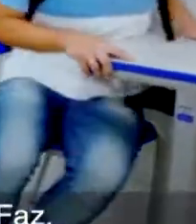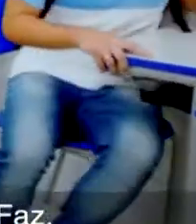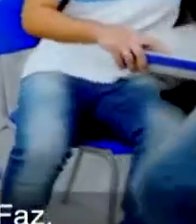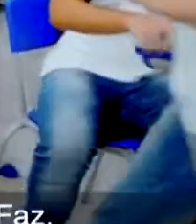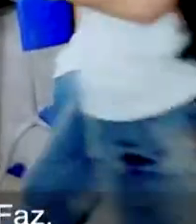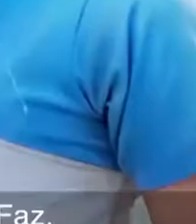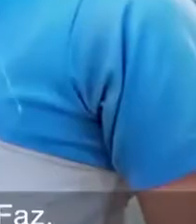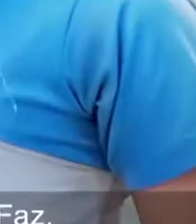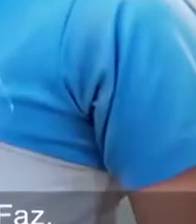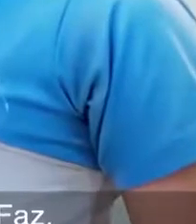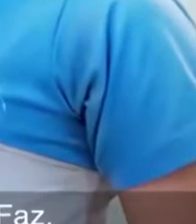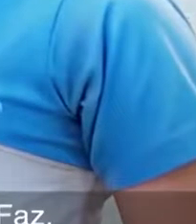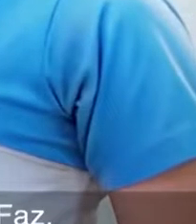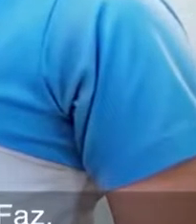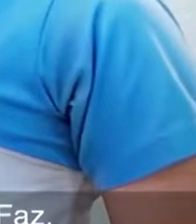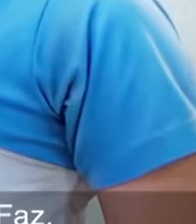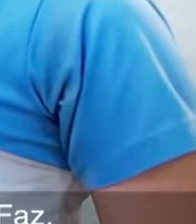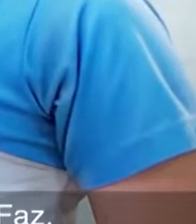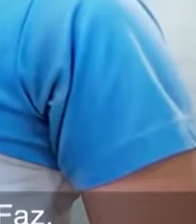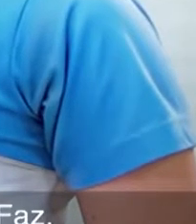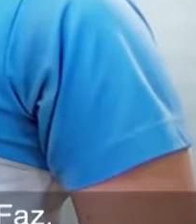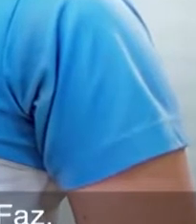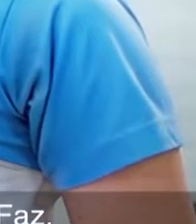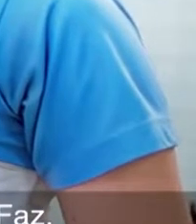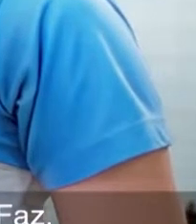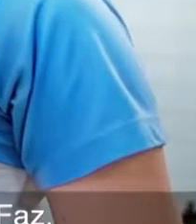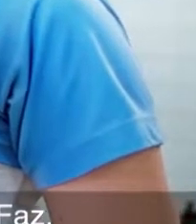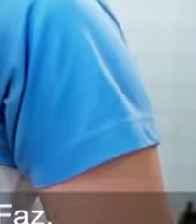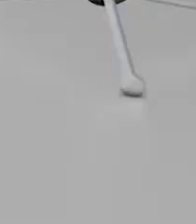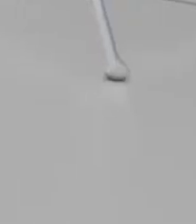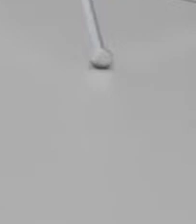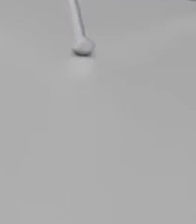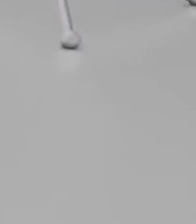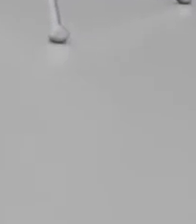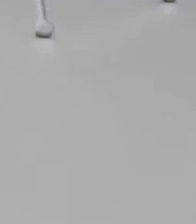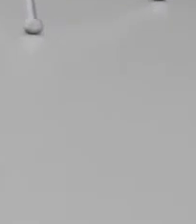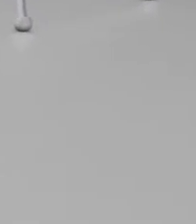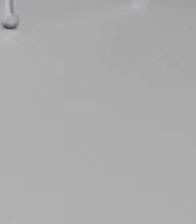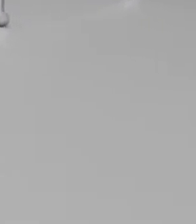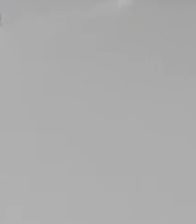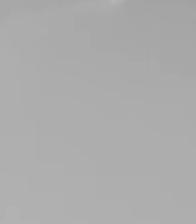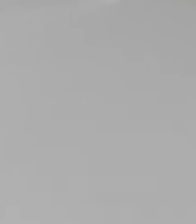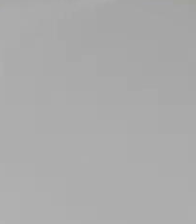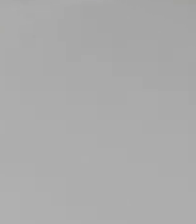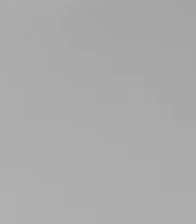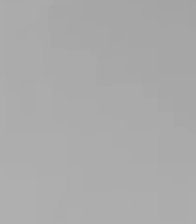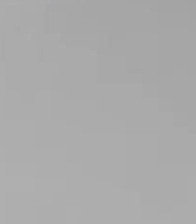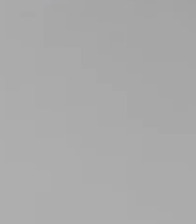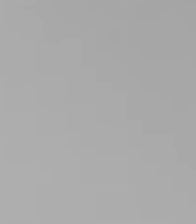periferia. Prefeitura e você, uma Fortaleza melhor é a gente que faz.